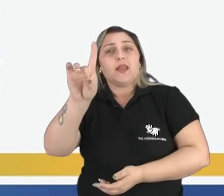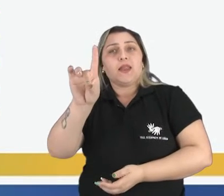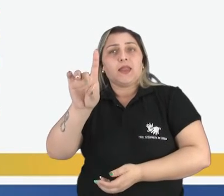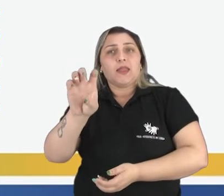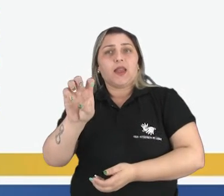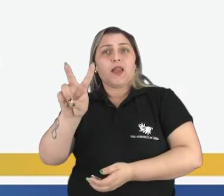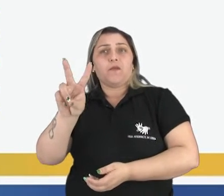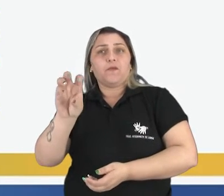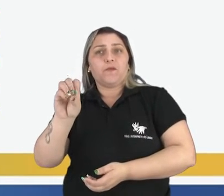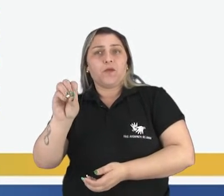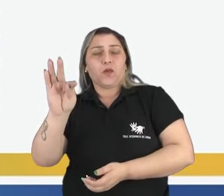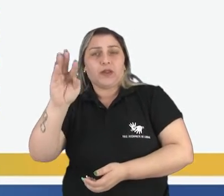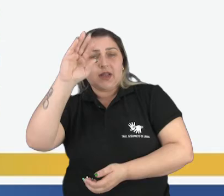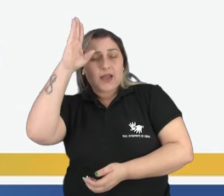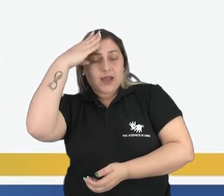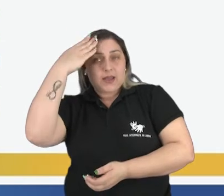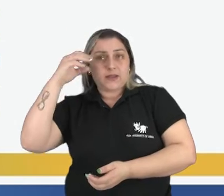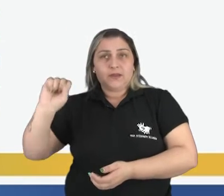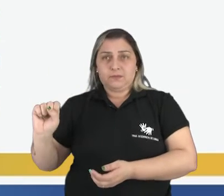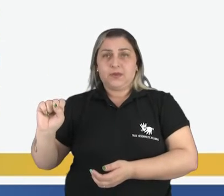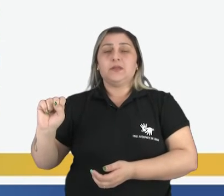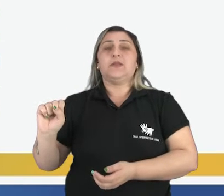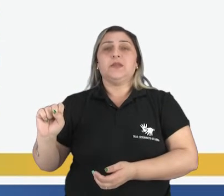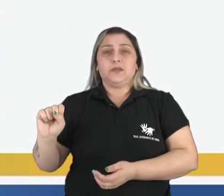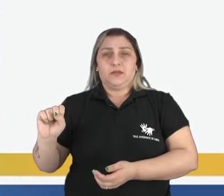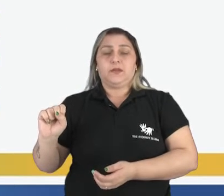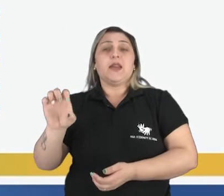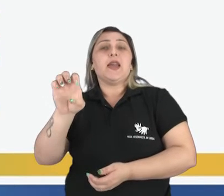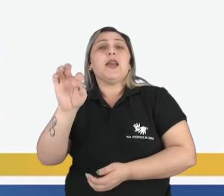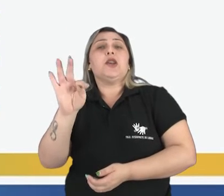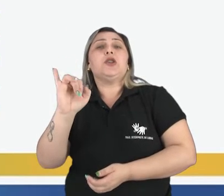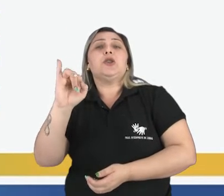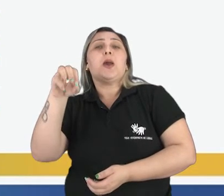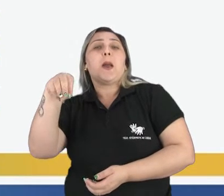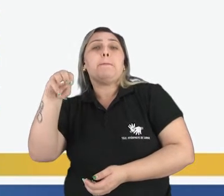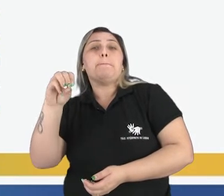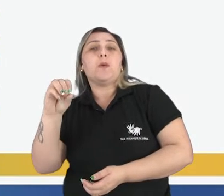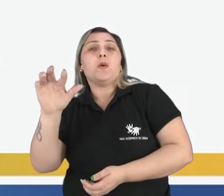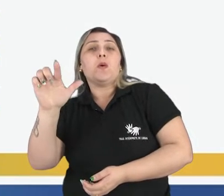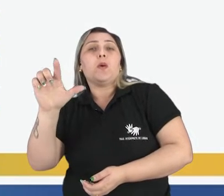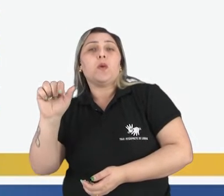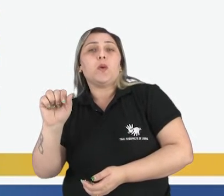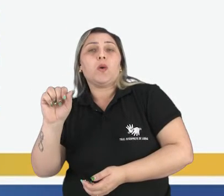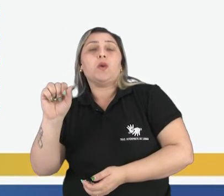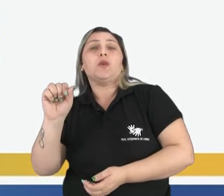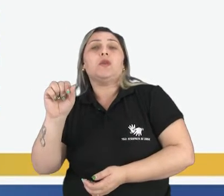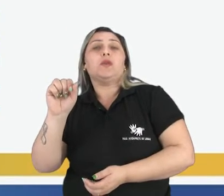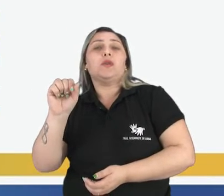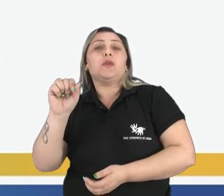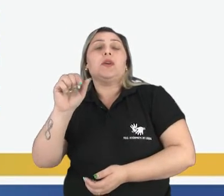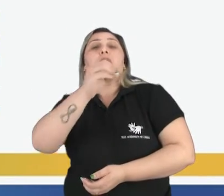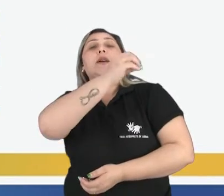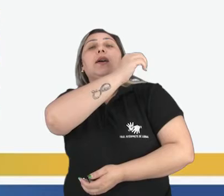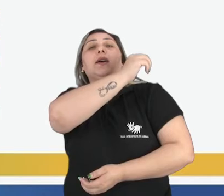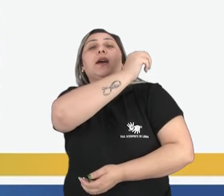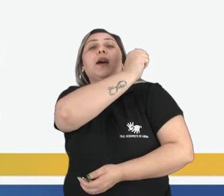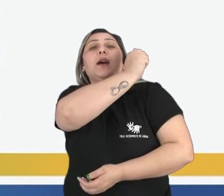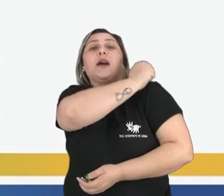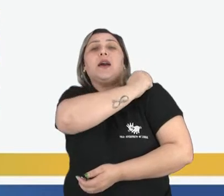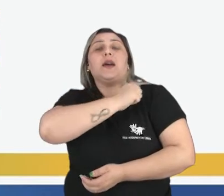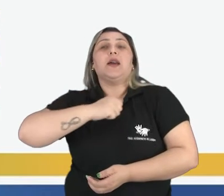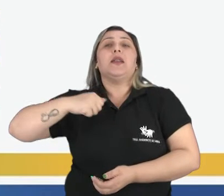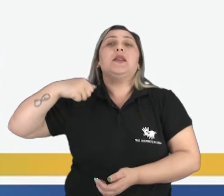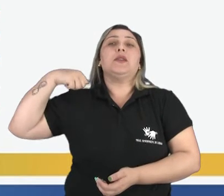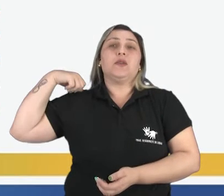O devotado à sabedoria em sentido etimológico. Alguns atribuem a Aristóteles, né,